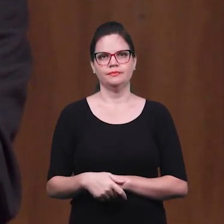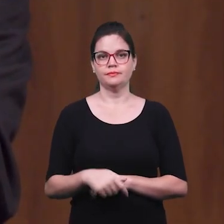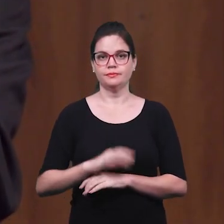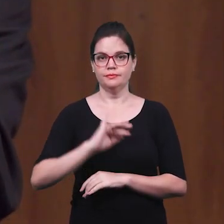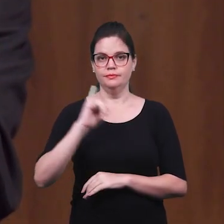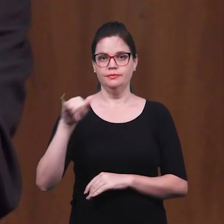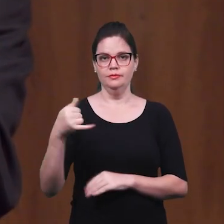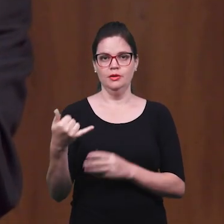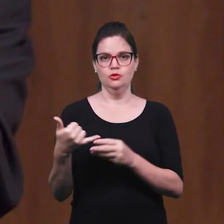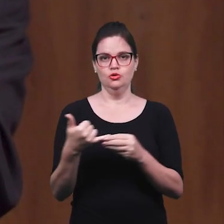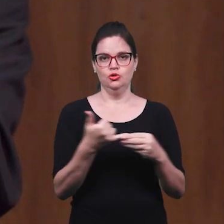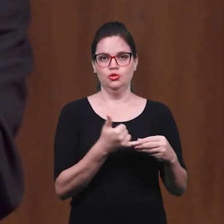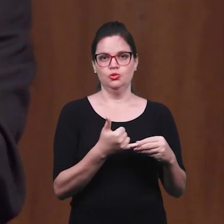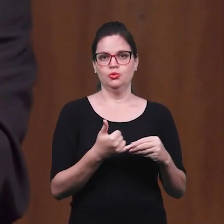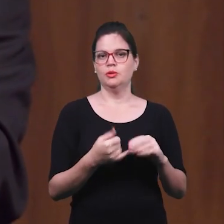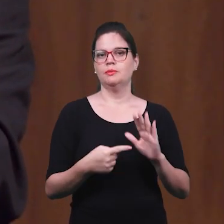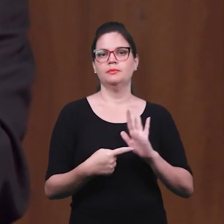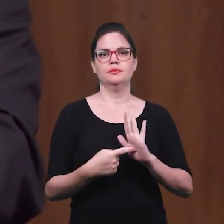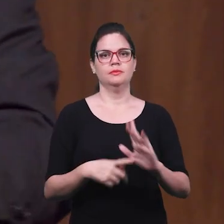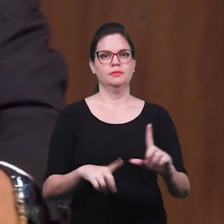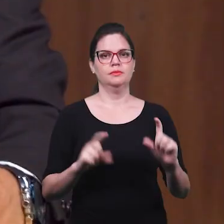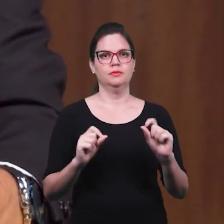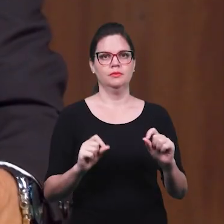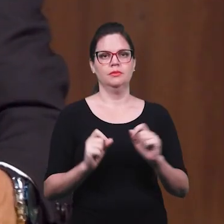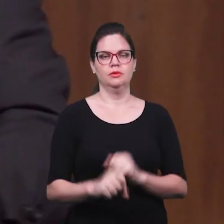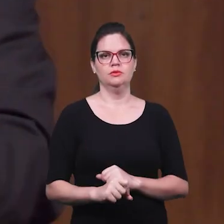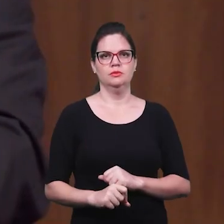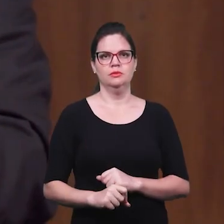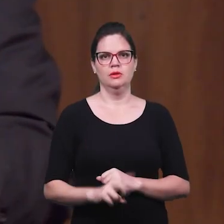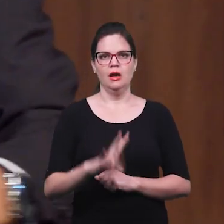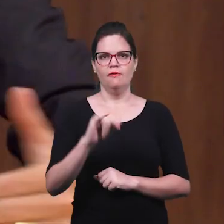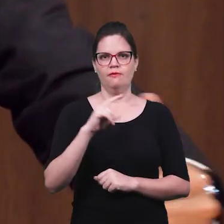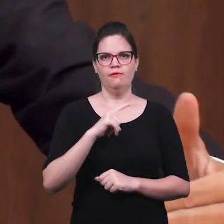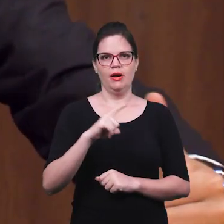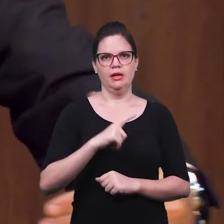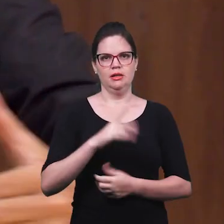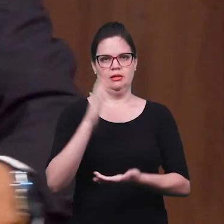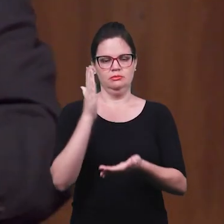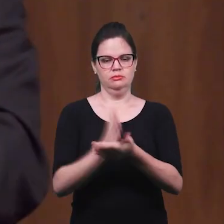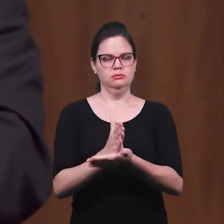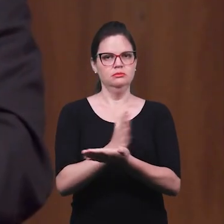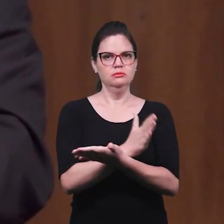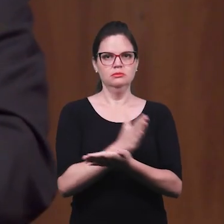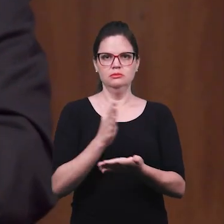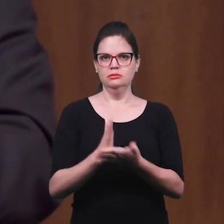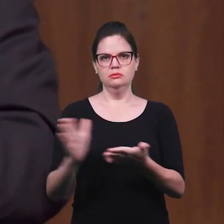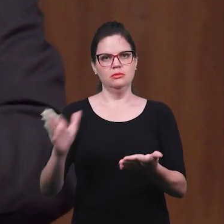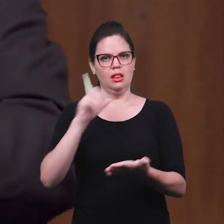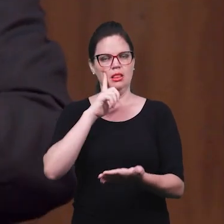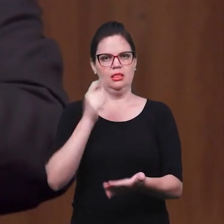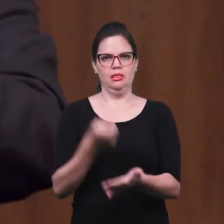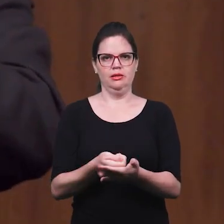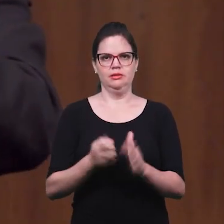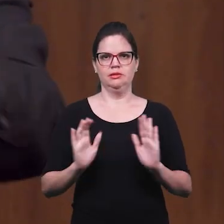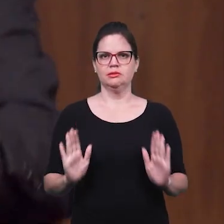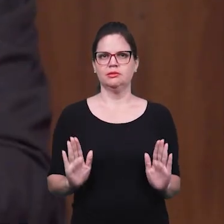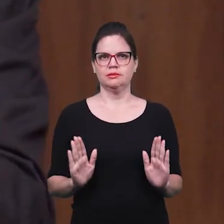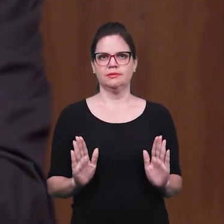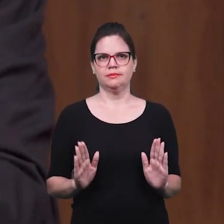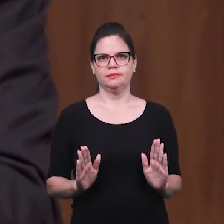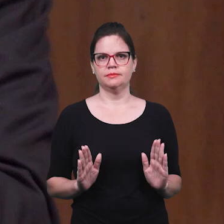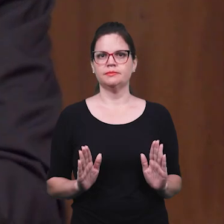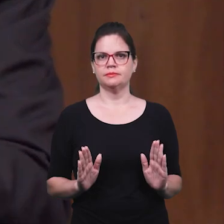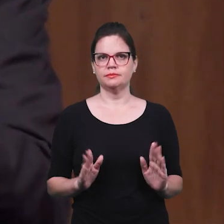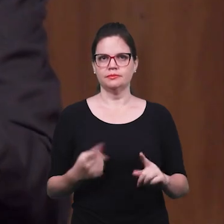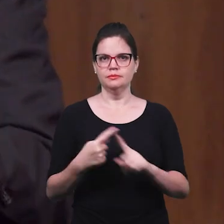Josué, na verdade, demonstra que haveria um rompimento, porque eles entraram na terra de Canaã e já tinham os que habitavam